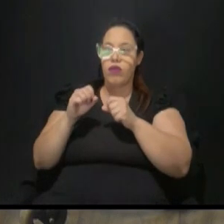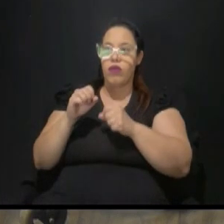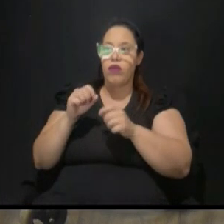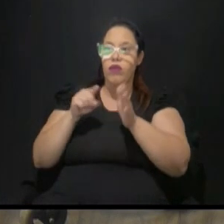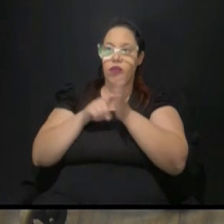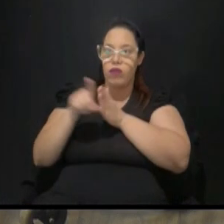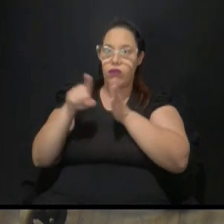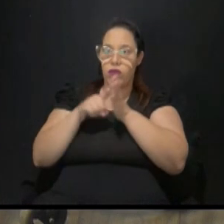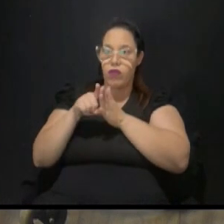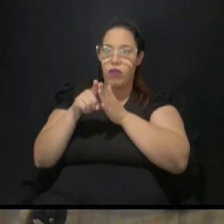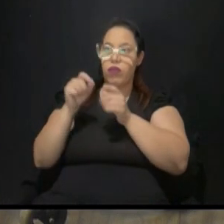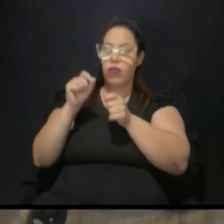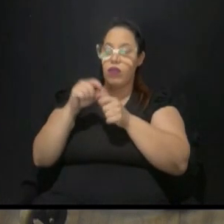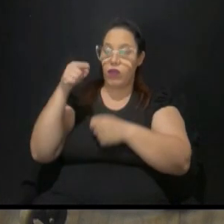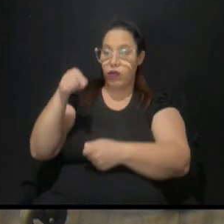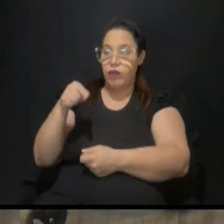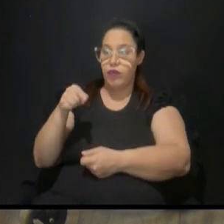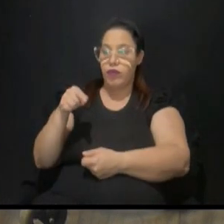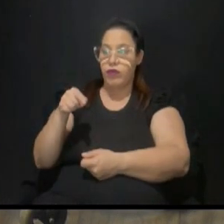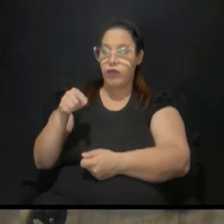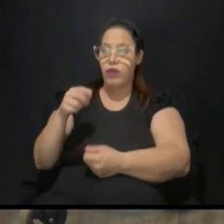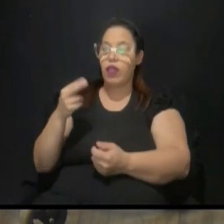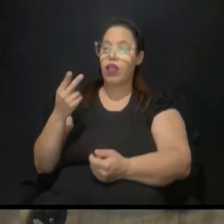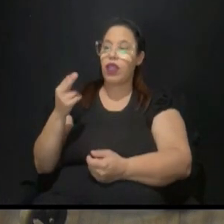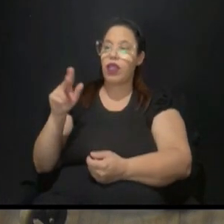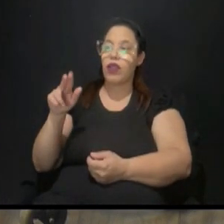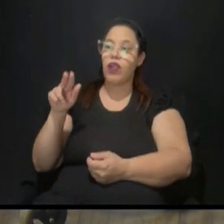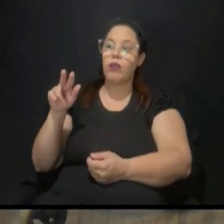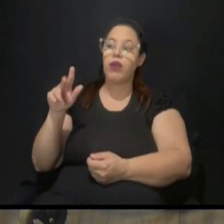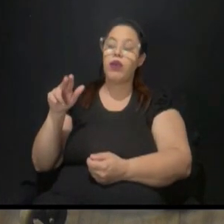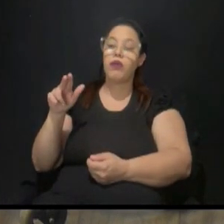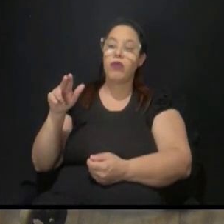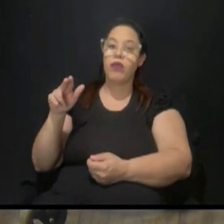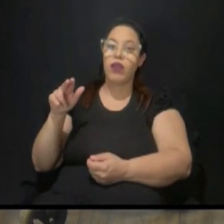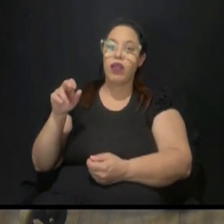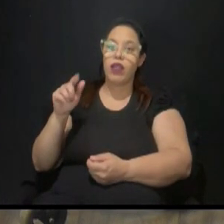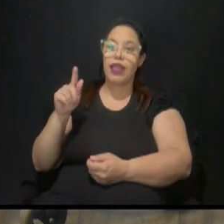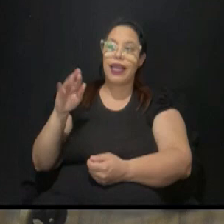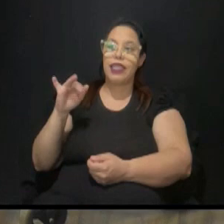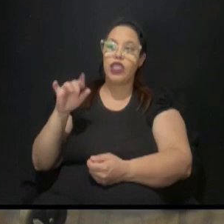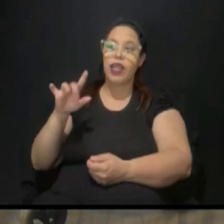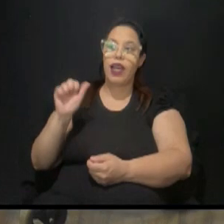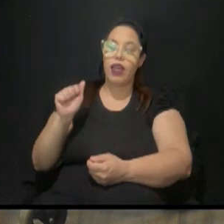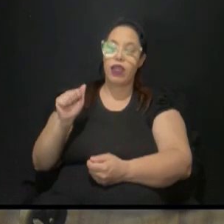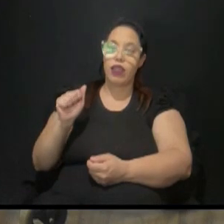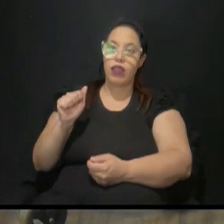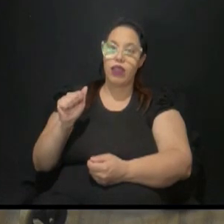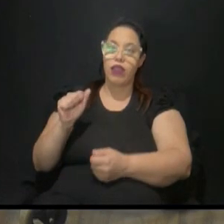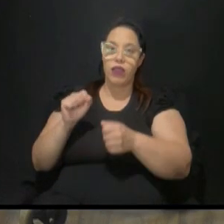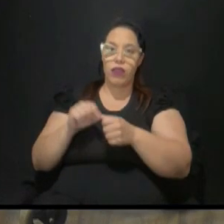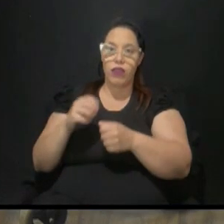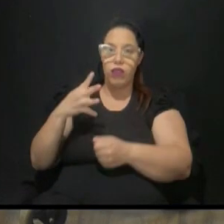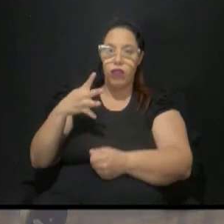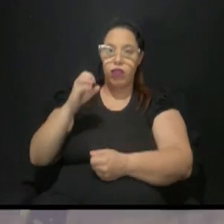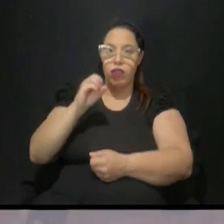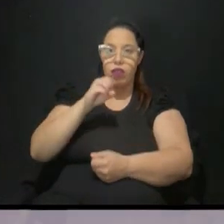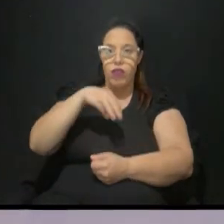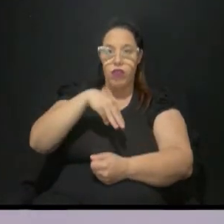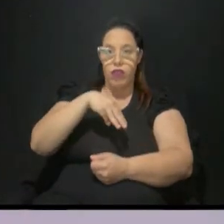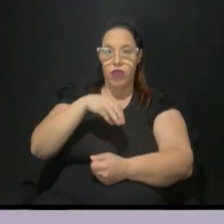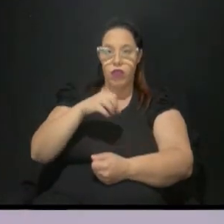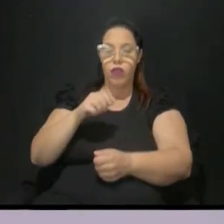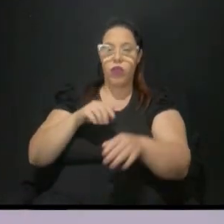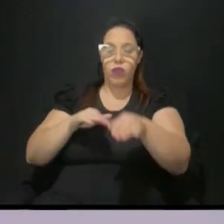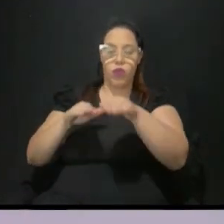aqui, que eles são irmãos, é isso? São irmãos. A Kétila, ela faz os 400 metros com o guia, e o